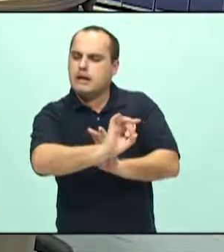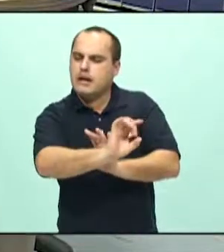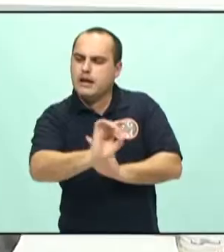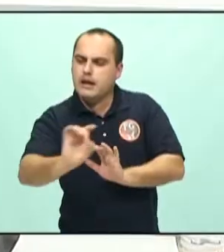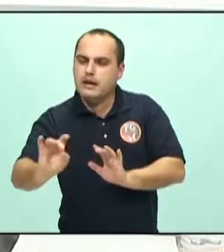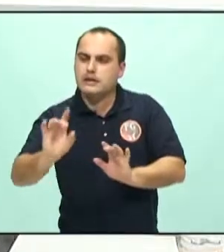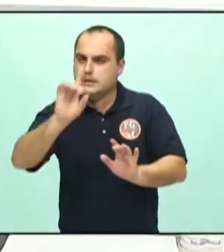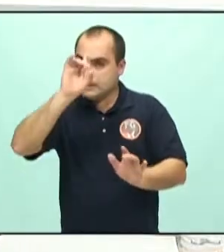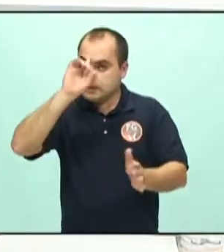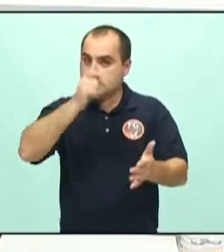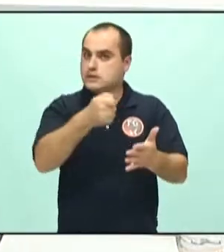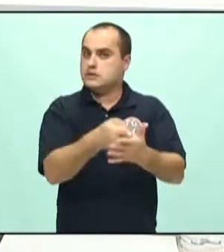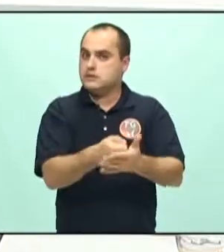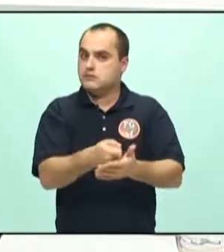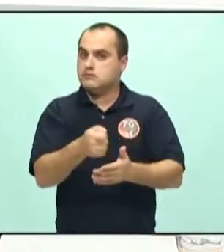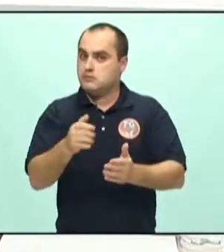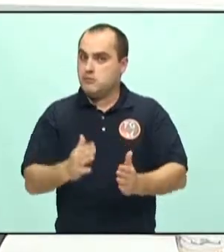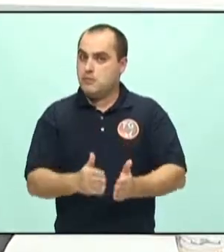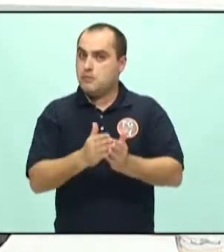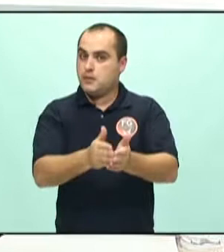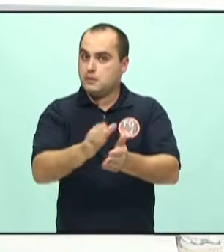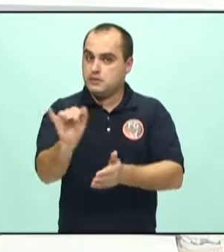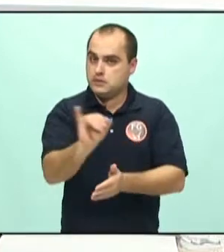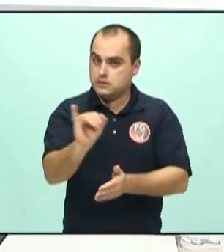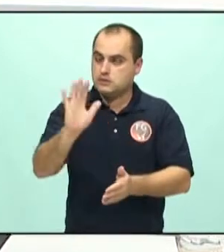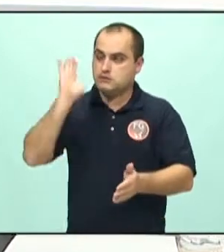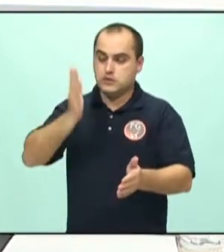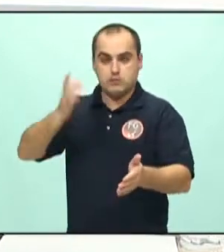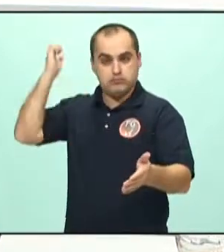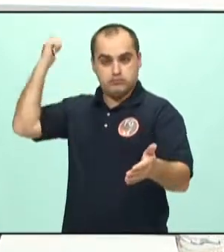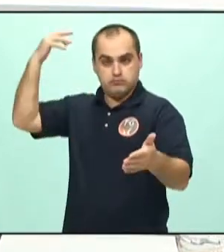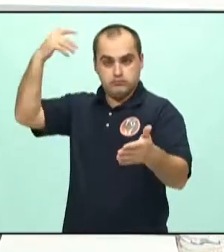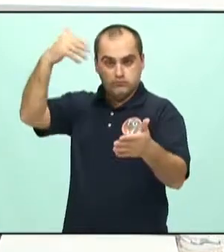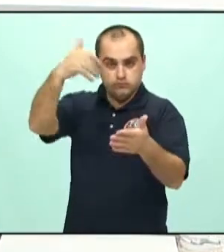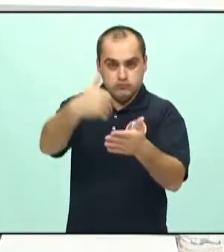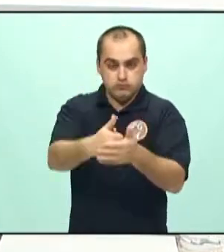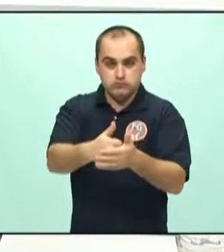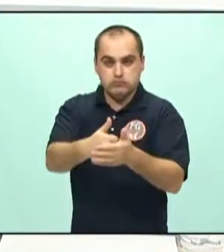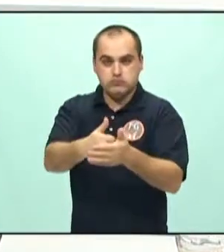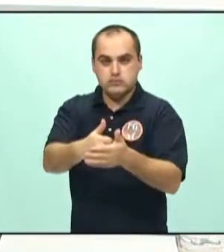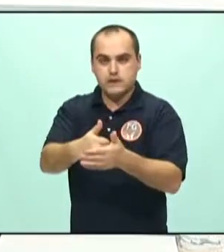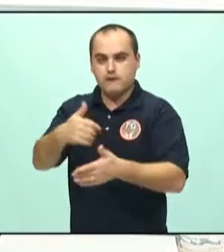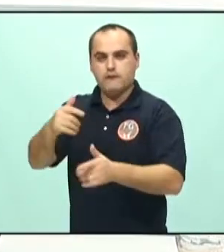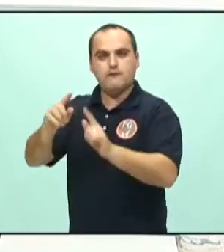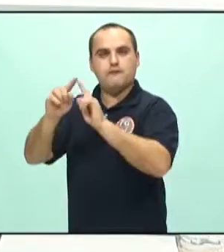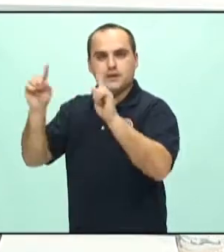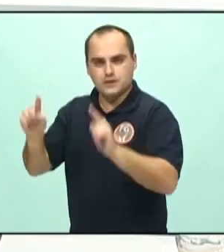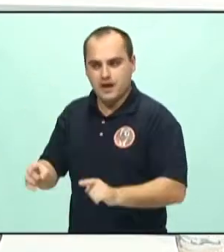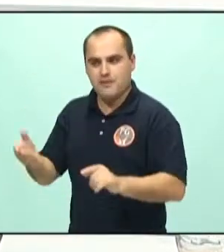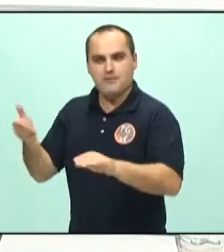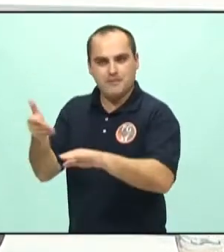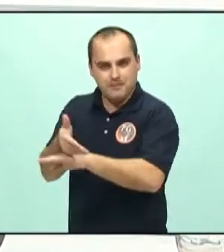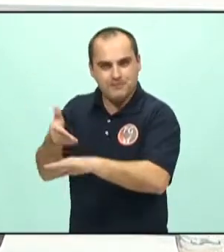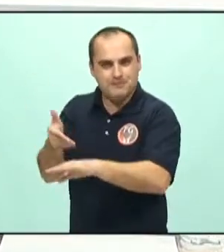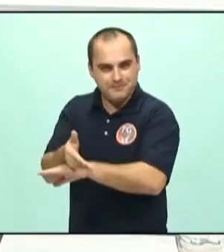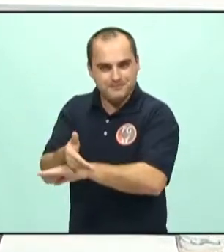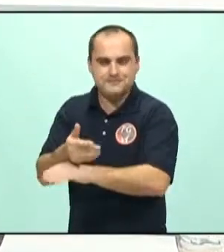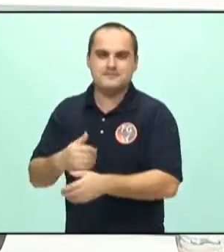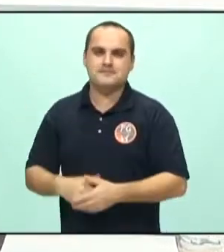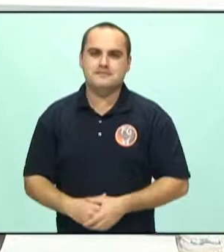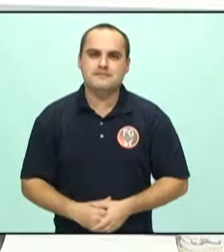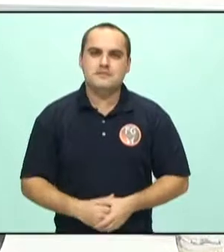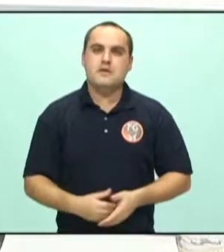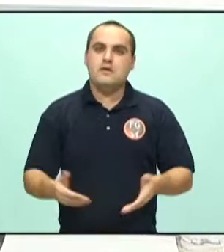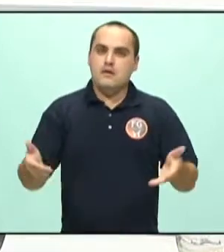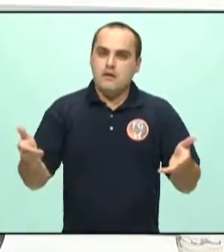grandes acontecimentos do porto ao longo da sua existência, ele teve a participação dos trabalhadores portuários. Mais recentemente, o arrendamento do